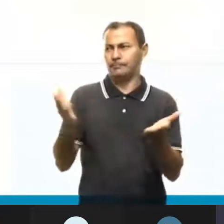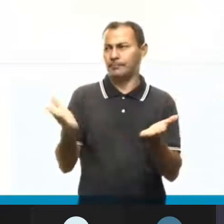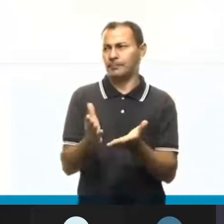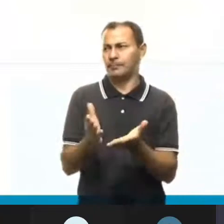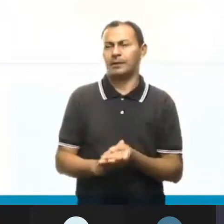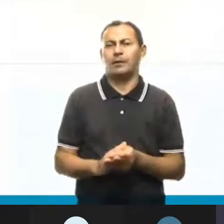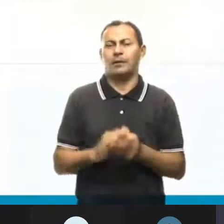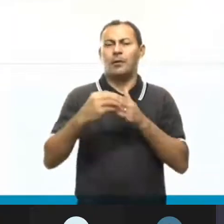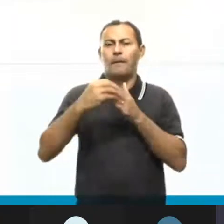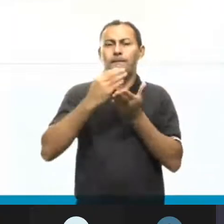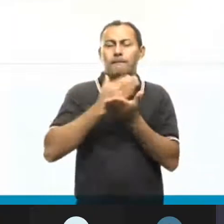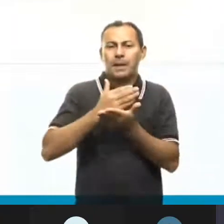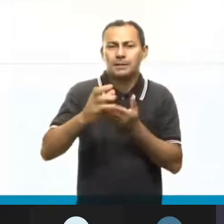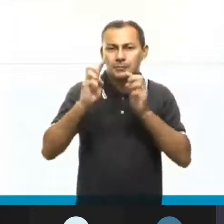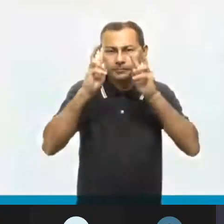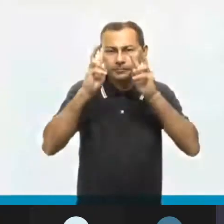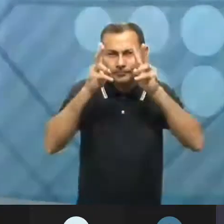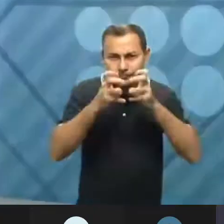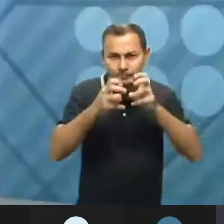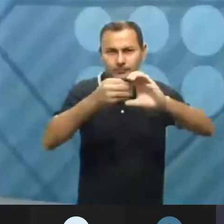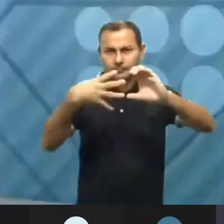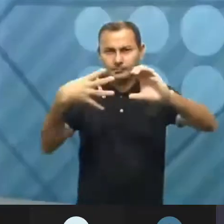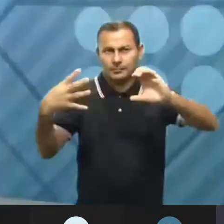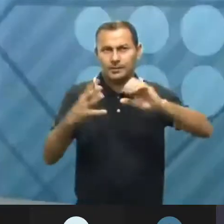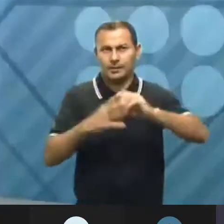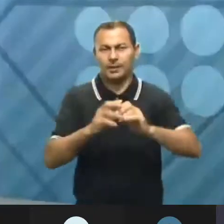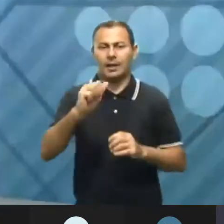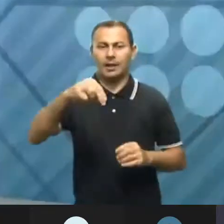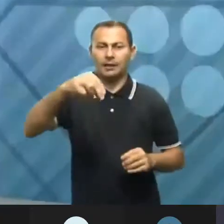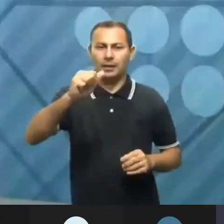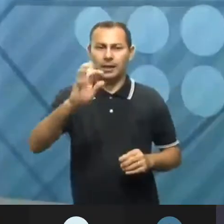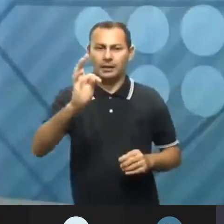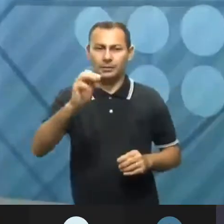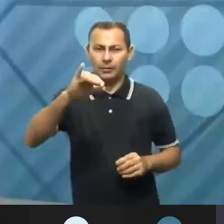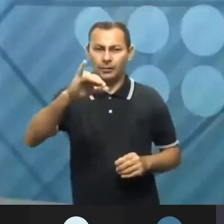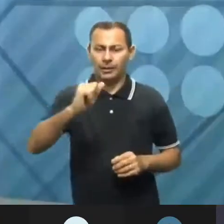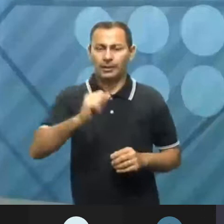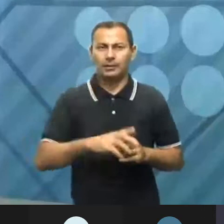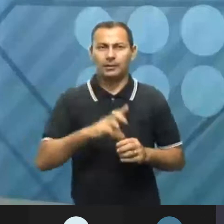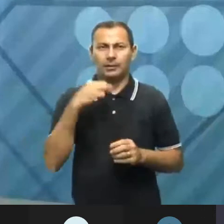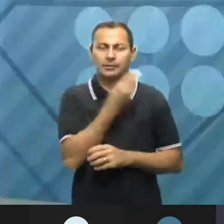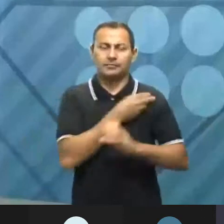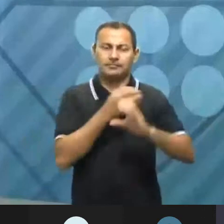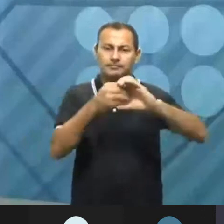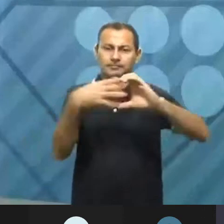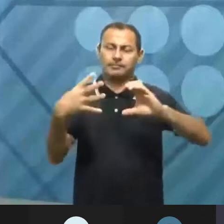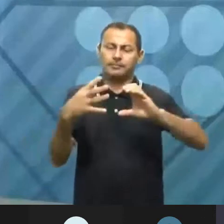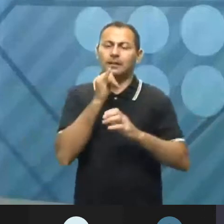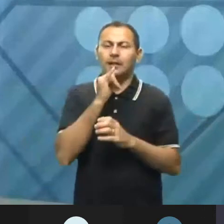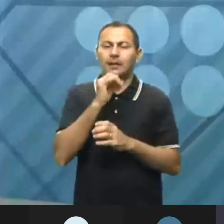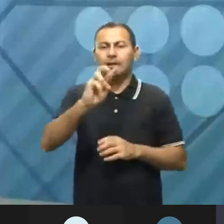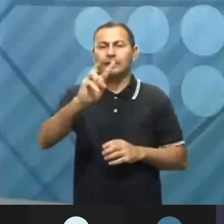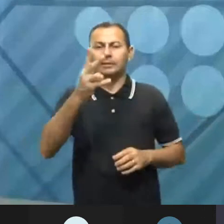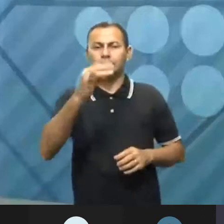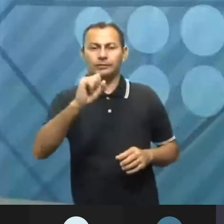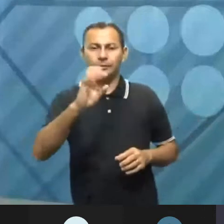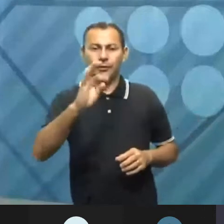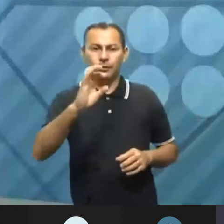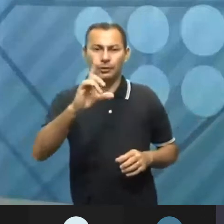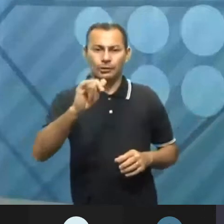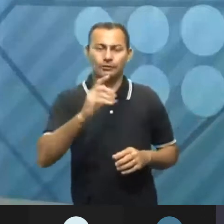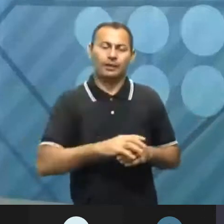né, começar a observar as características anatômicas da nossa, as características, desculpa, histológicas